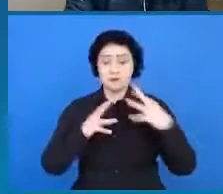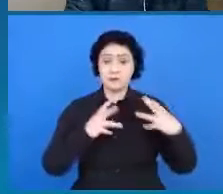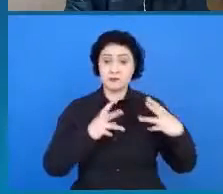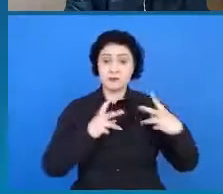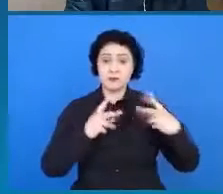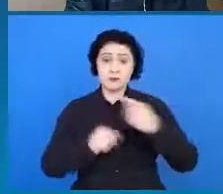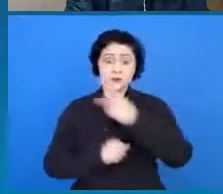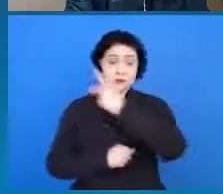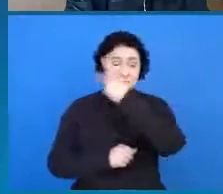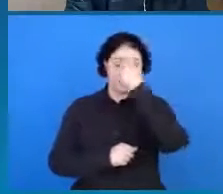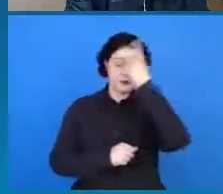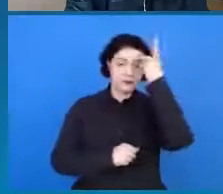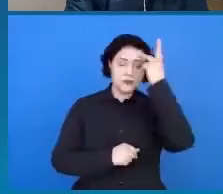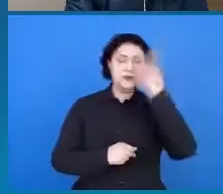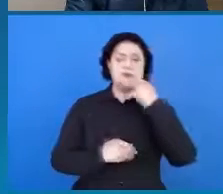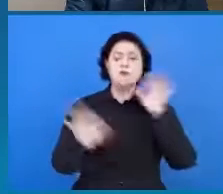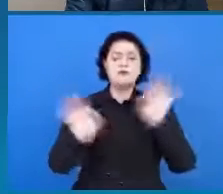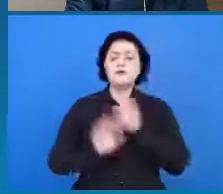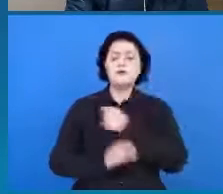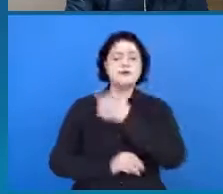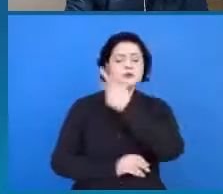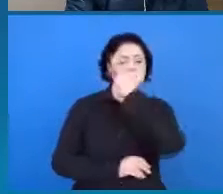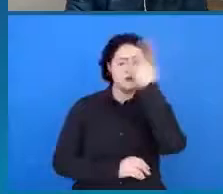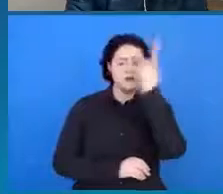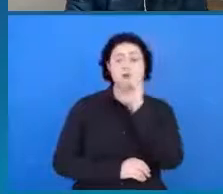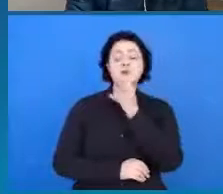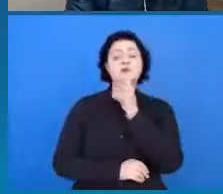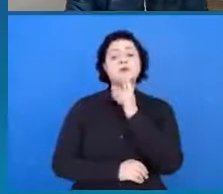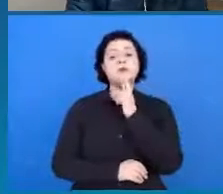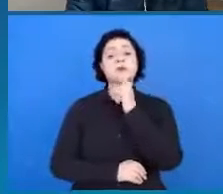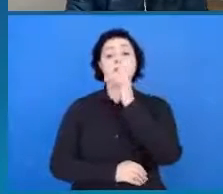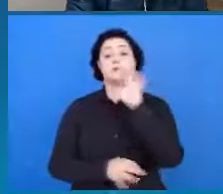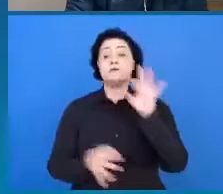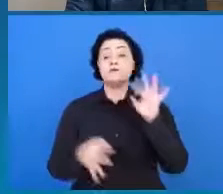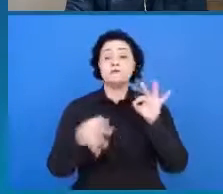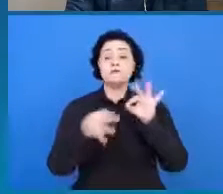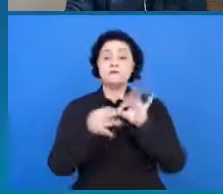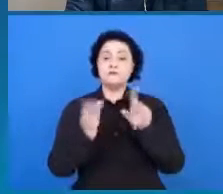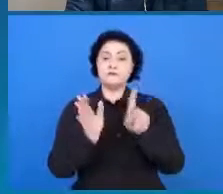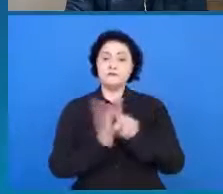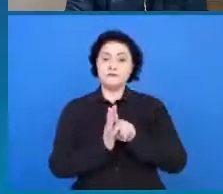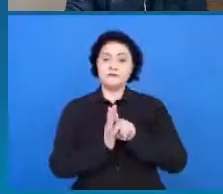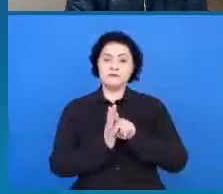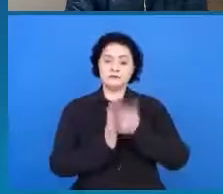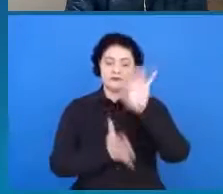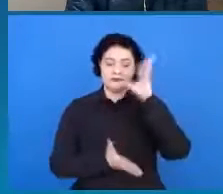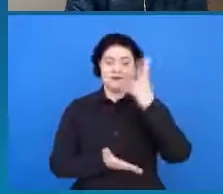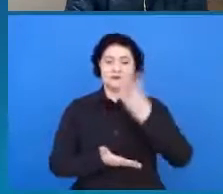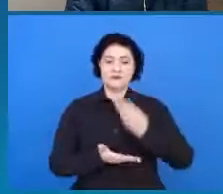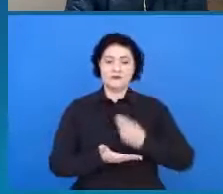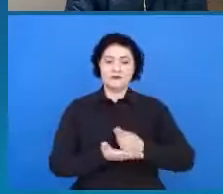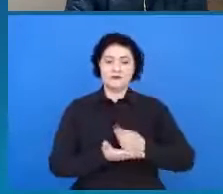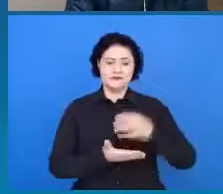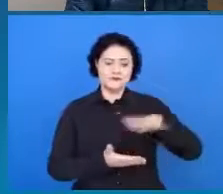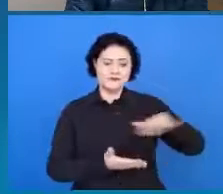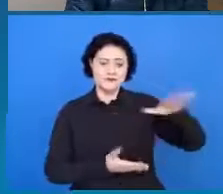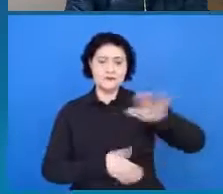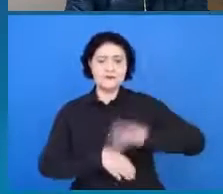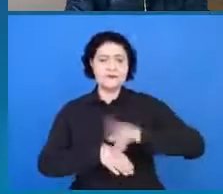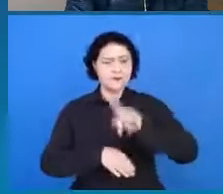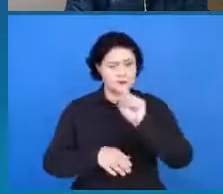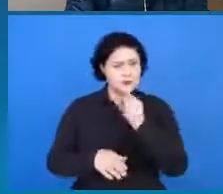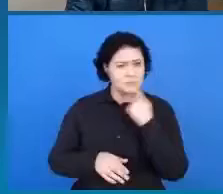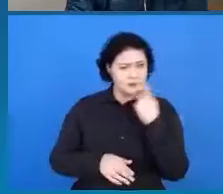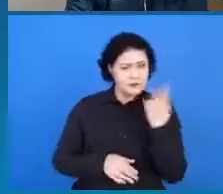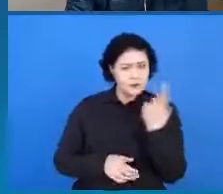todo mundo ele não falou em audiência ele falou resultados especificamente espirituales eu quero ver se você fala para